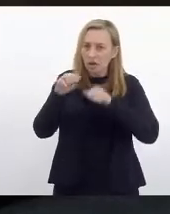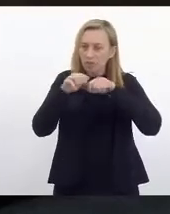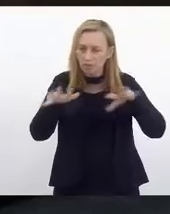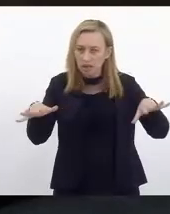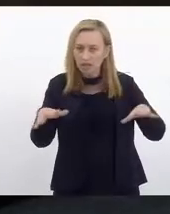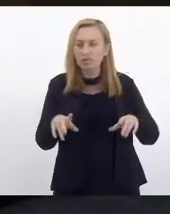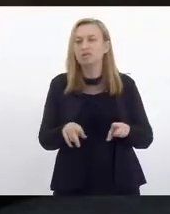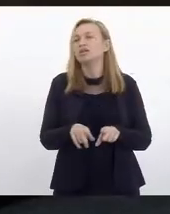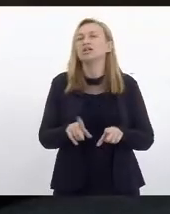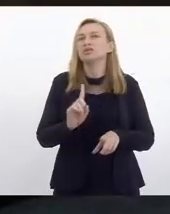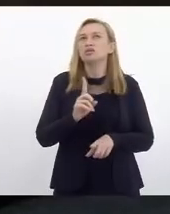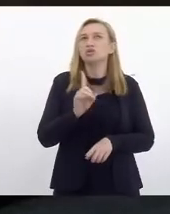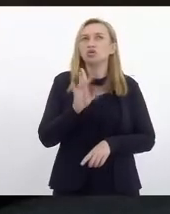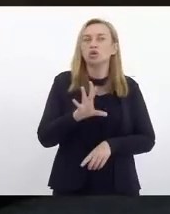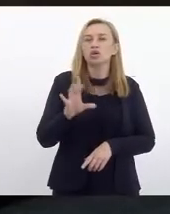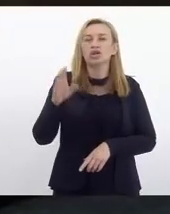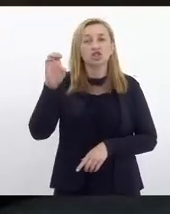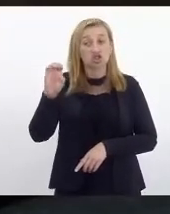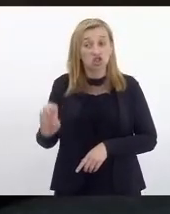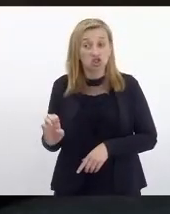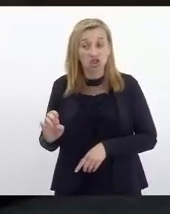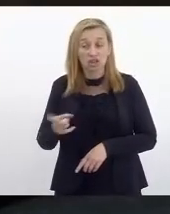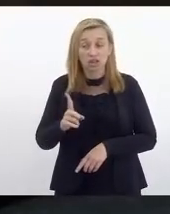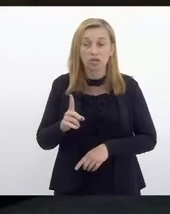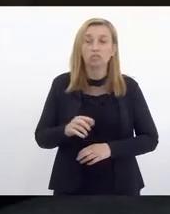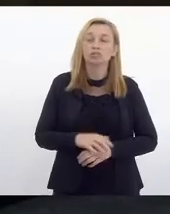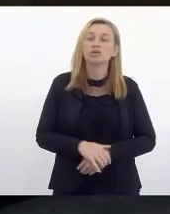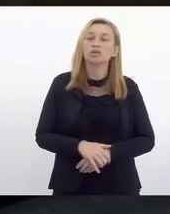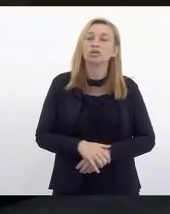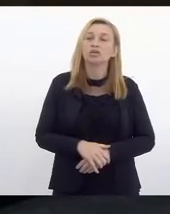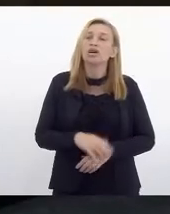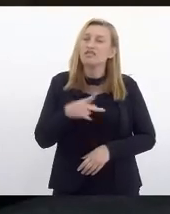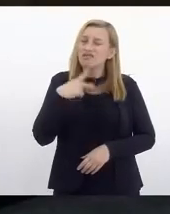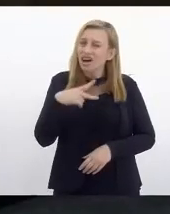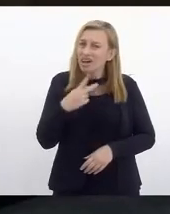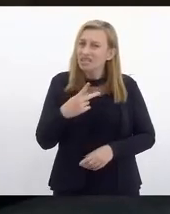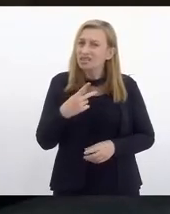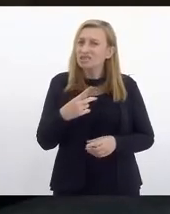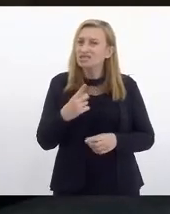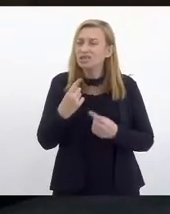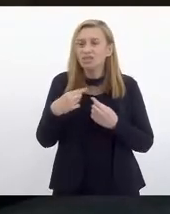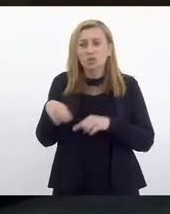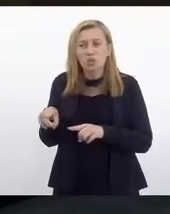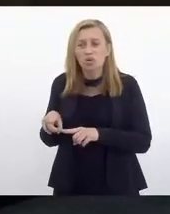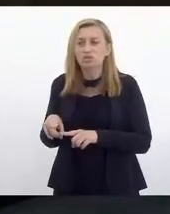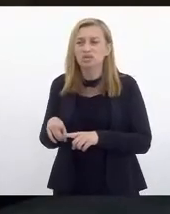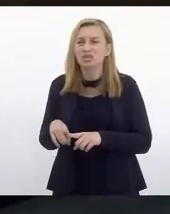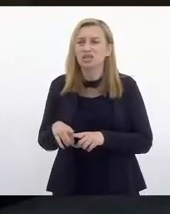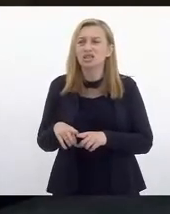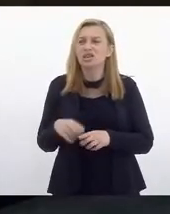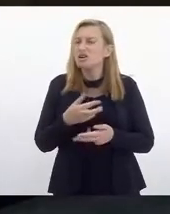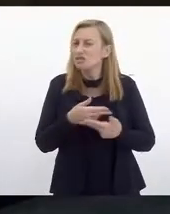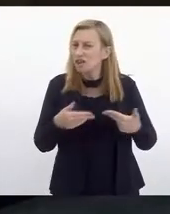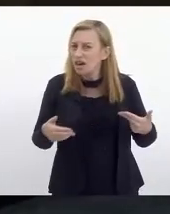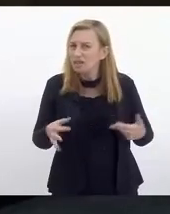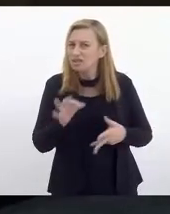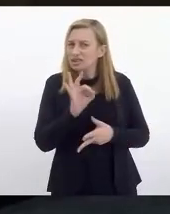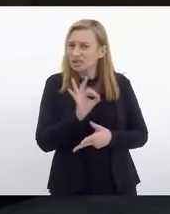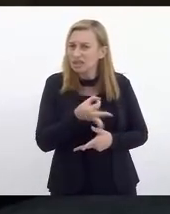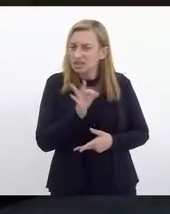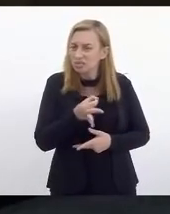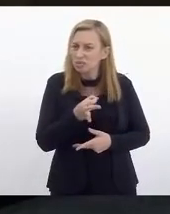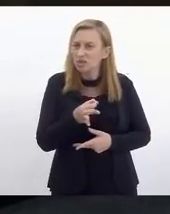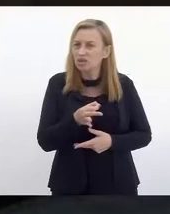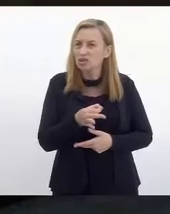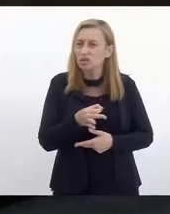não é apenas a bancada de esquerda, não, Luiz Paulo, a bancada de oposição ampliada, falando dessa contradição. Muitos dos que genuinamente